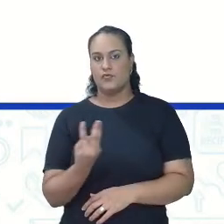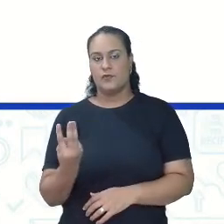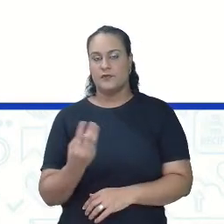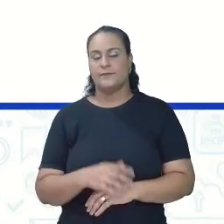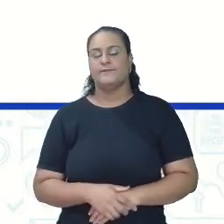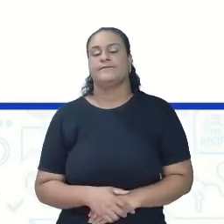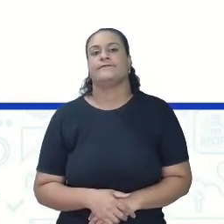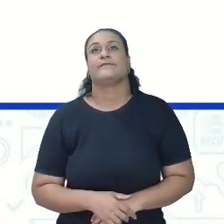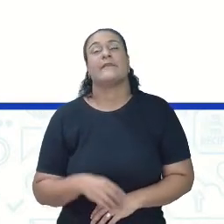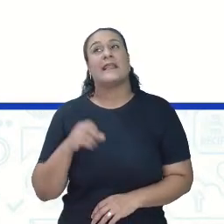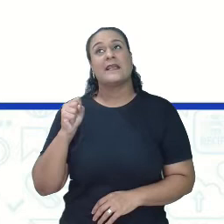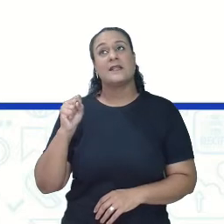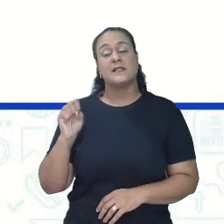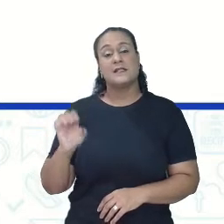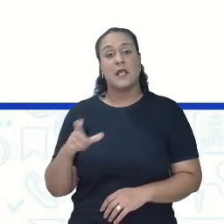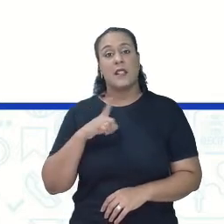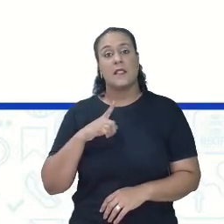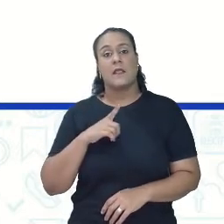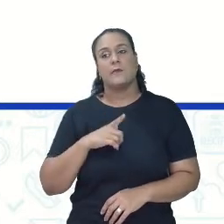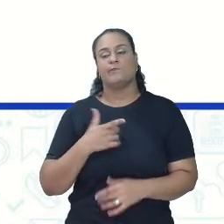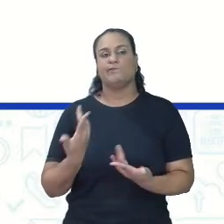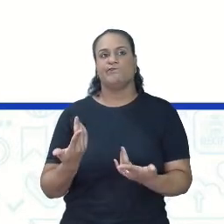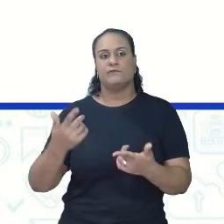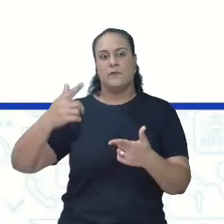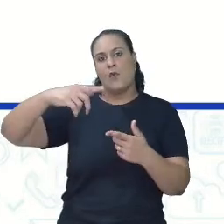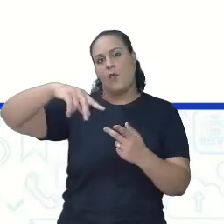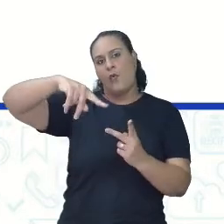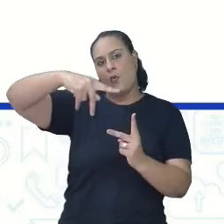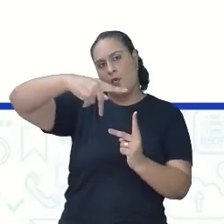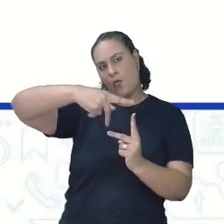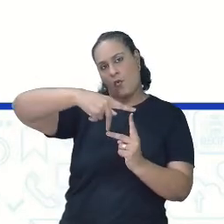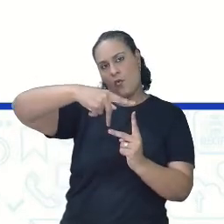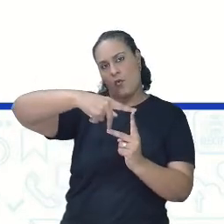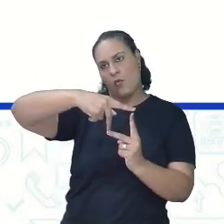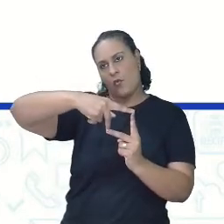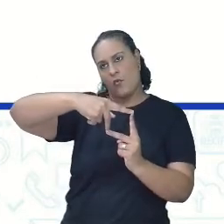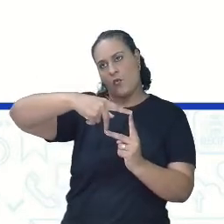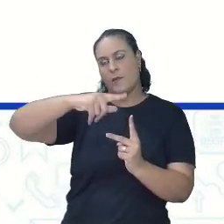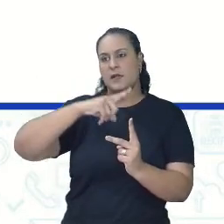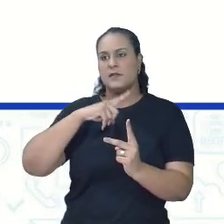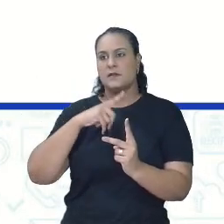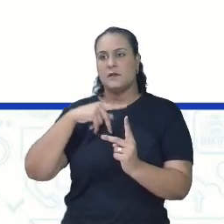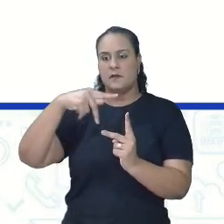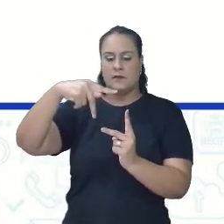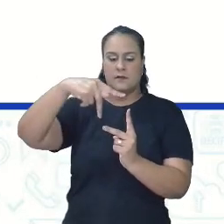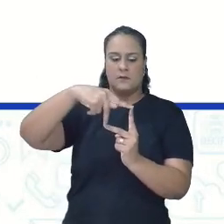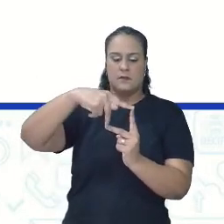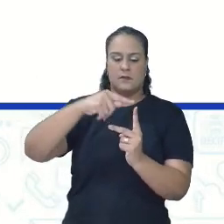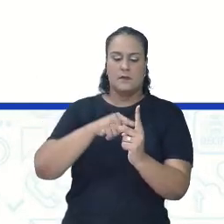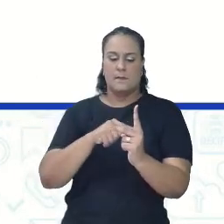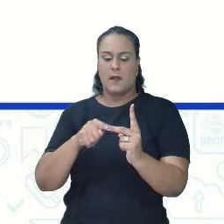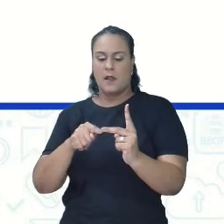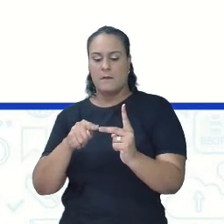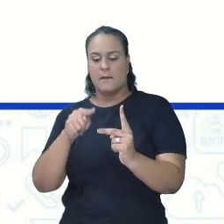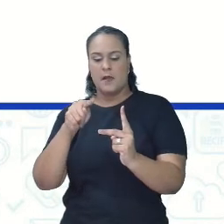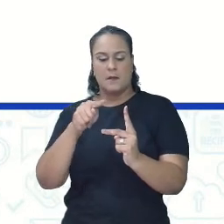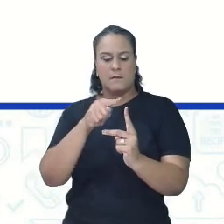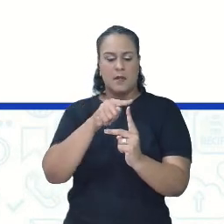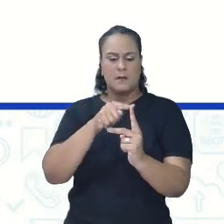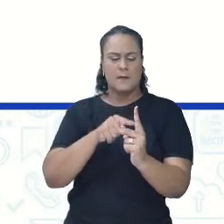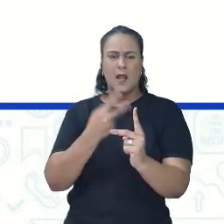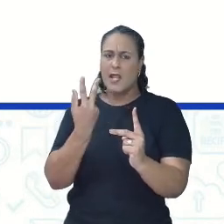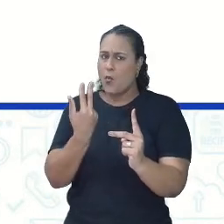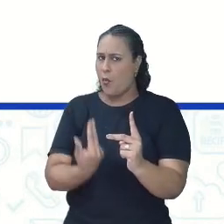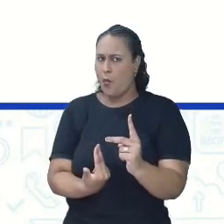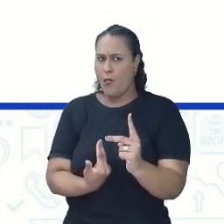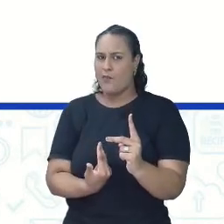Mas, e se a gente tem um cubo, por exemplo? No cubo, a gente vai ter aí as 3 dimensões idênticas. Então, a gente